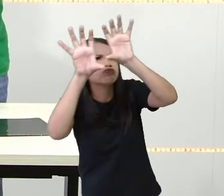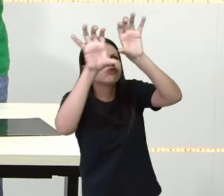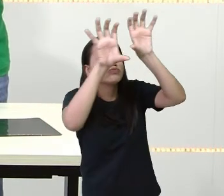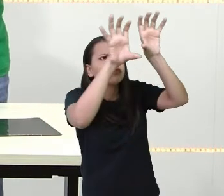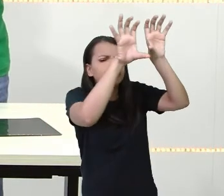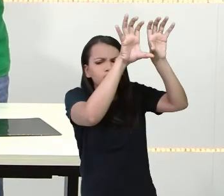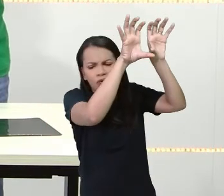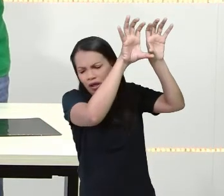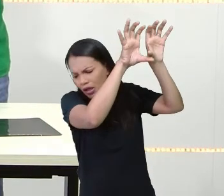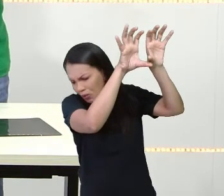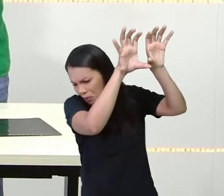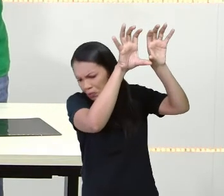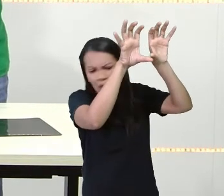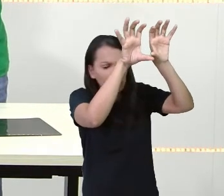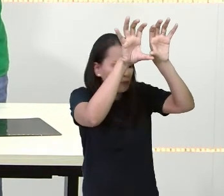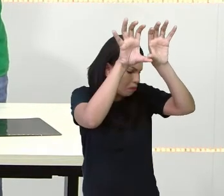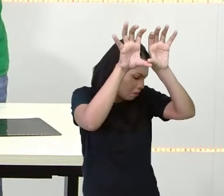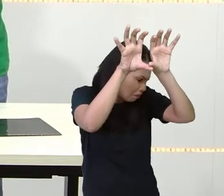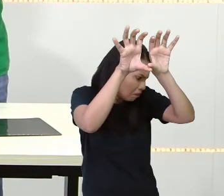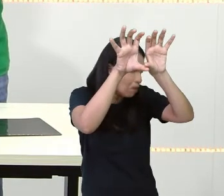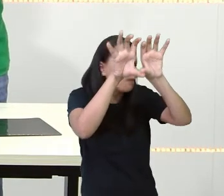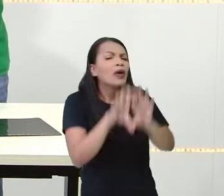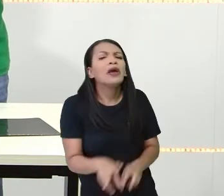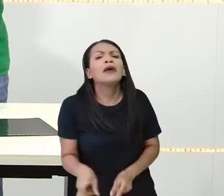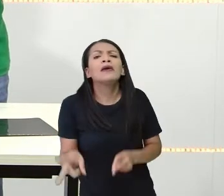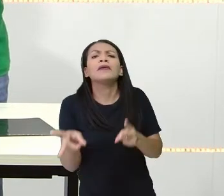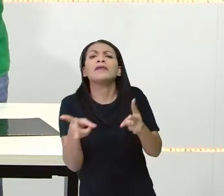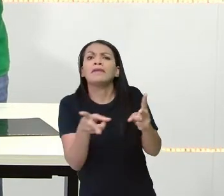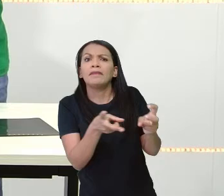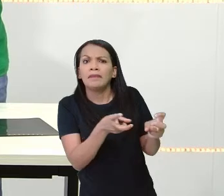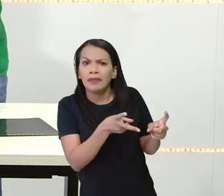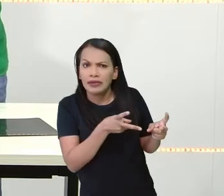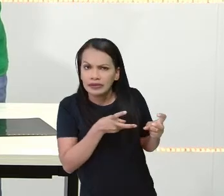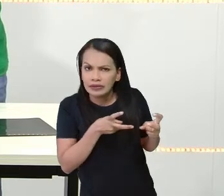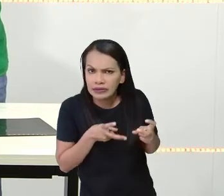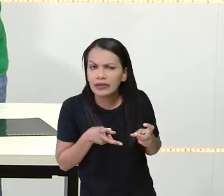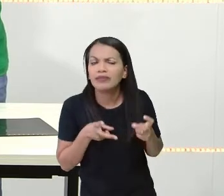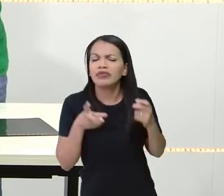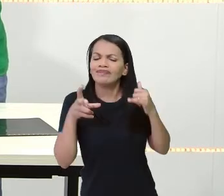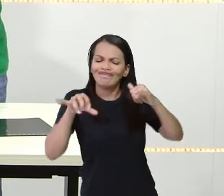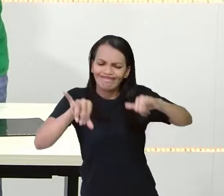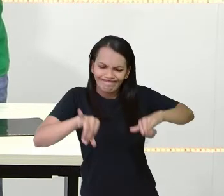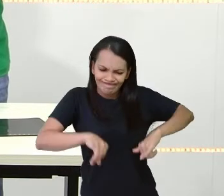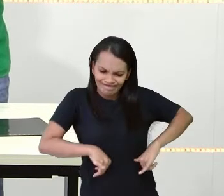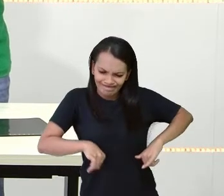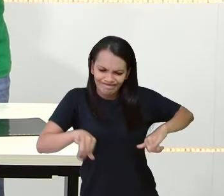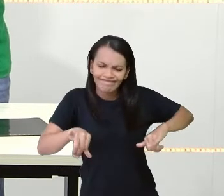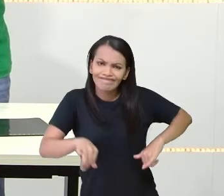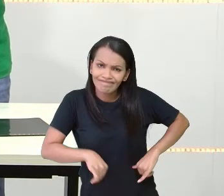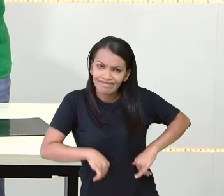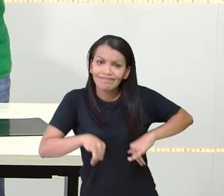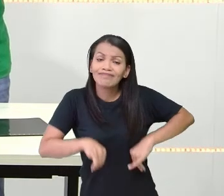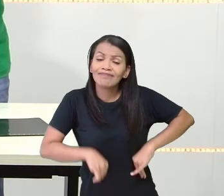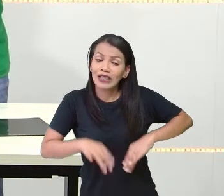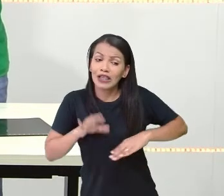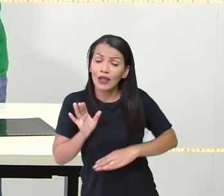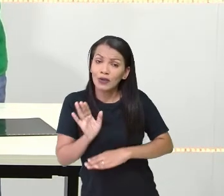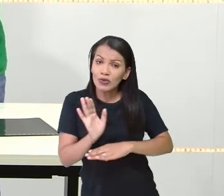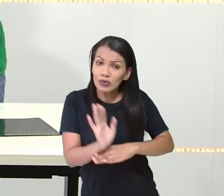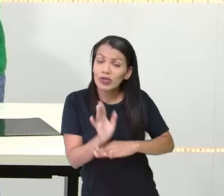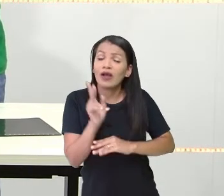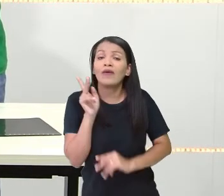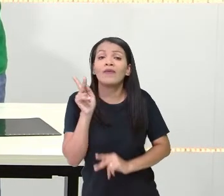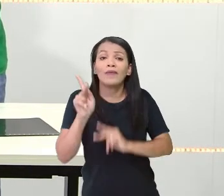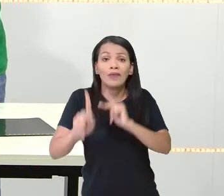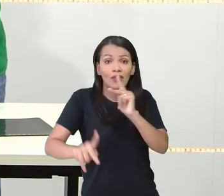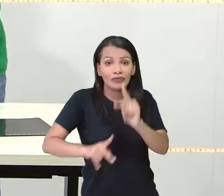e percebeu quanto sacrifício a galinha de Angola estava fazendo para ajudar o seu povo. E